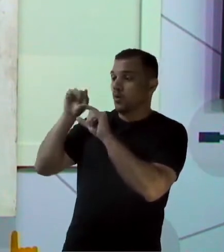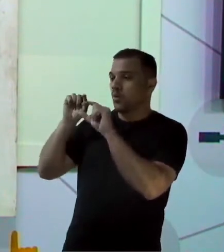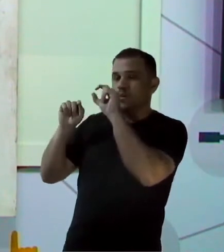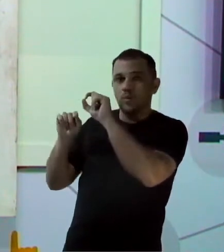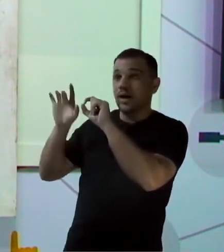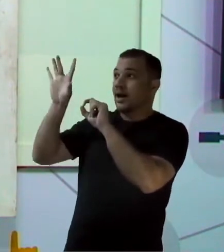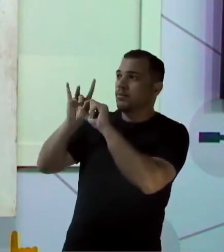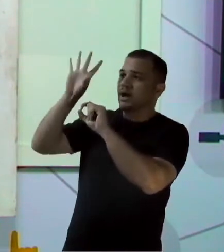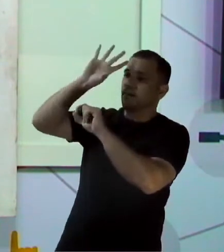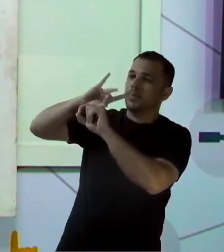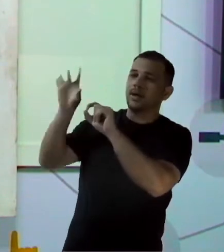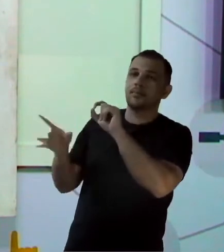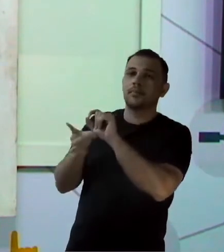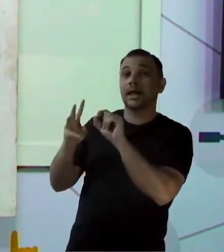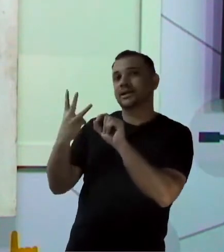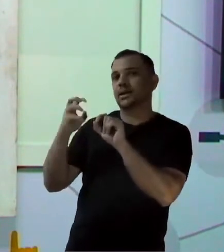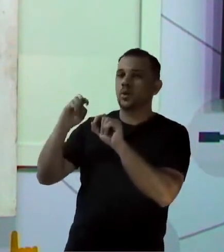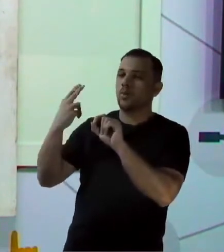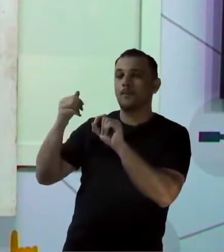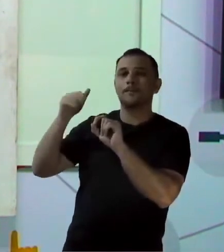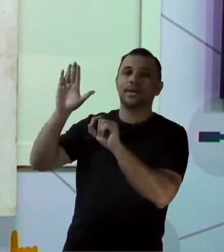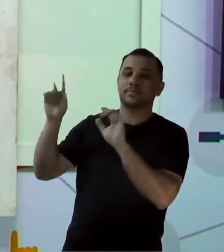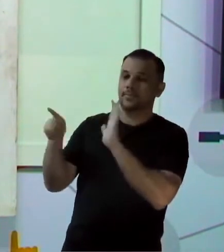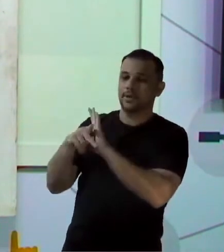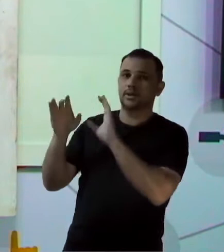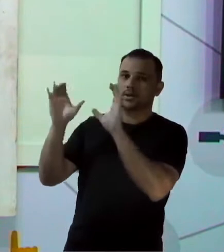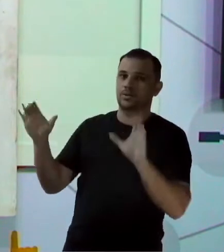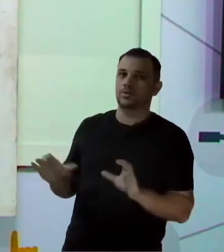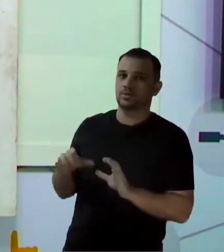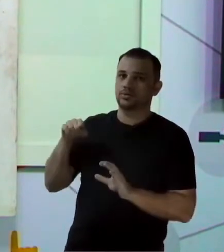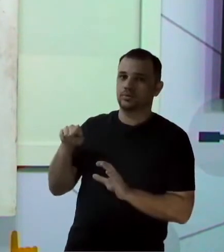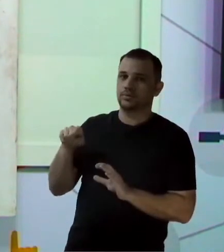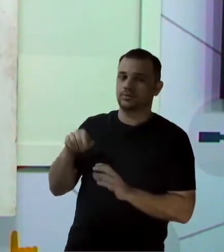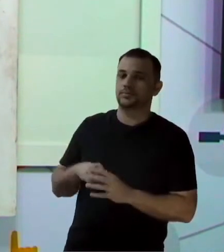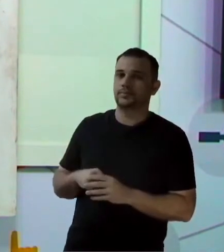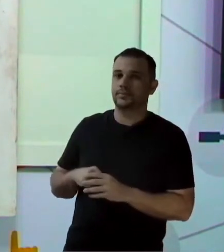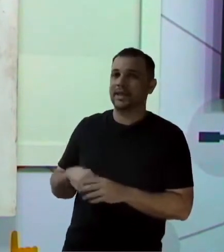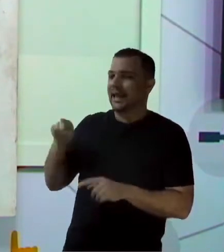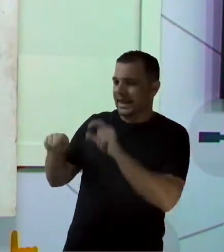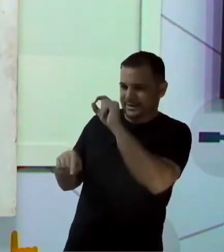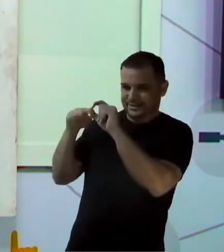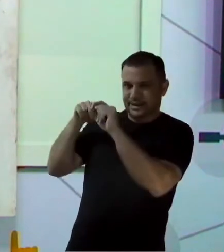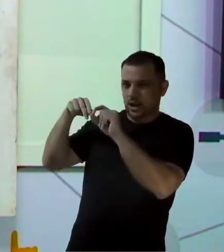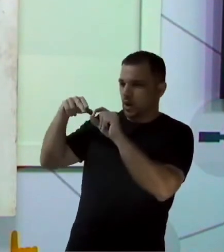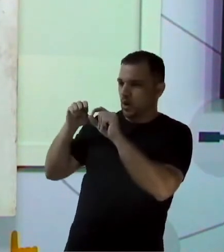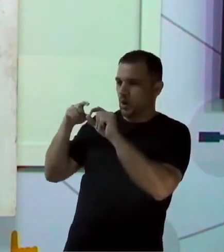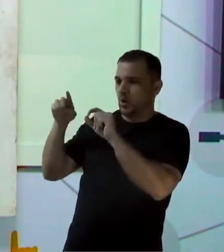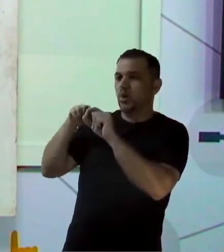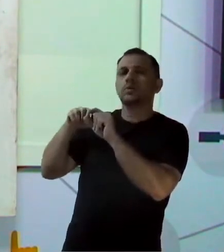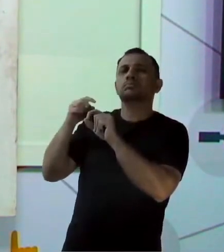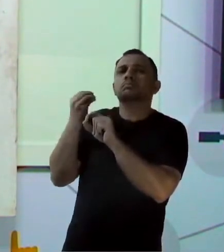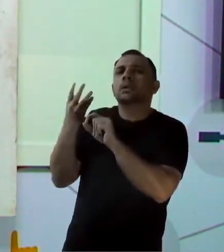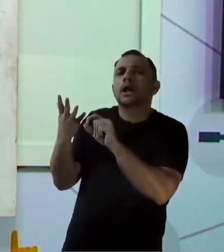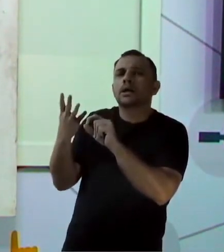circuito. Esse nó, ele serve para dividir a corrente ou para agrupar. Então, se